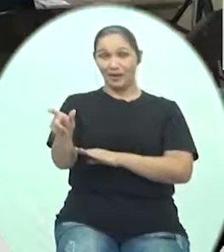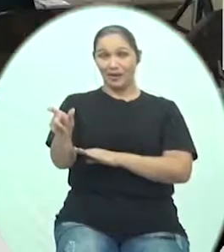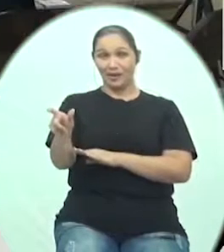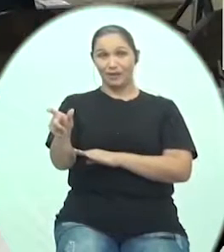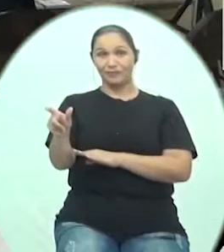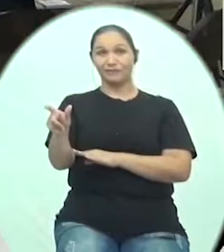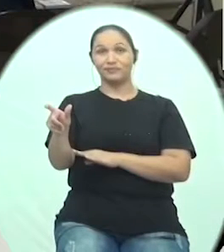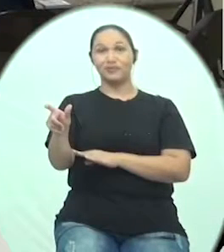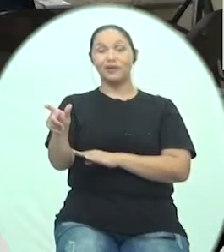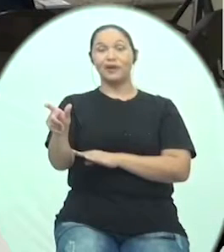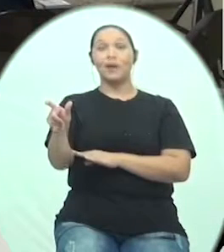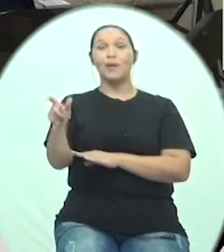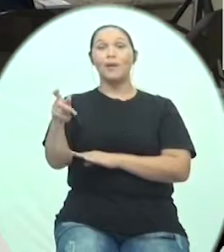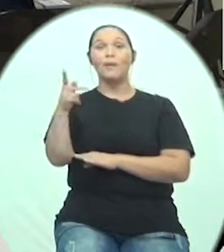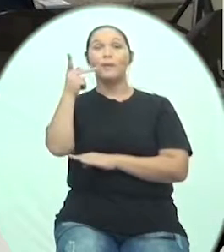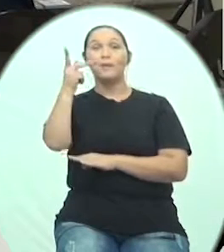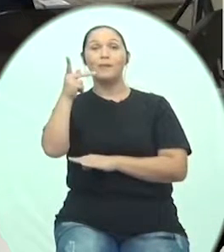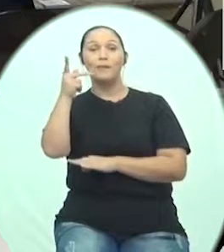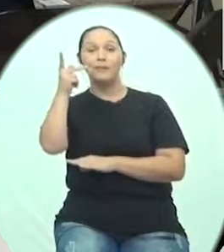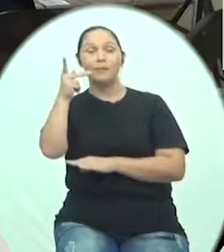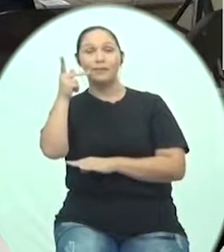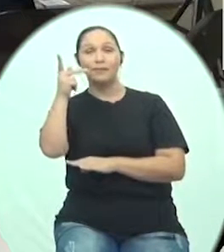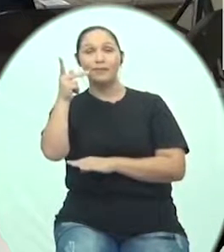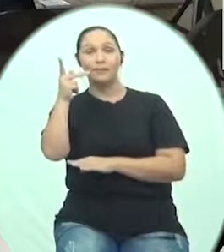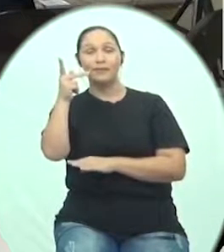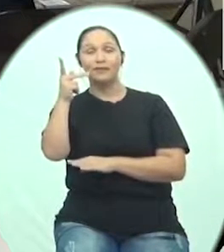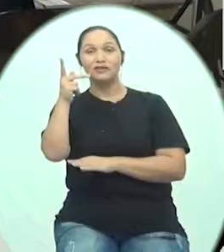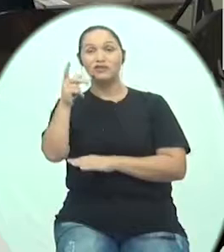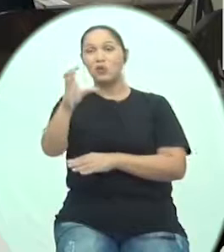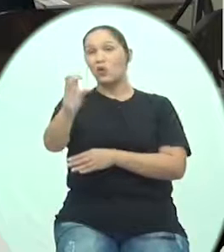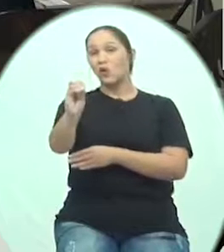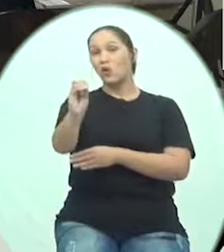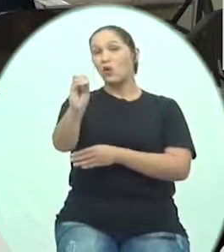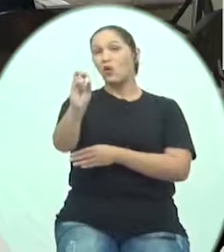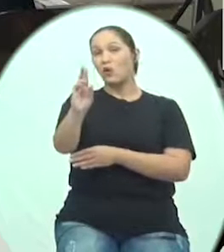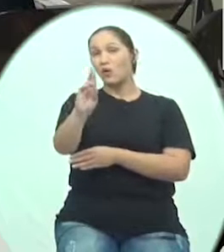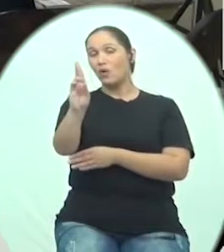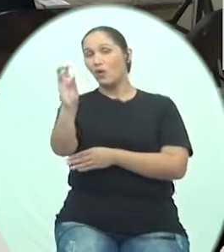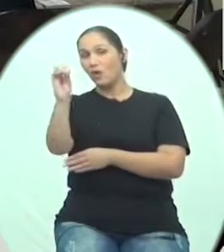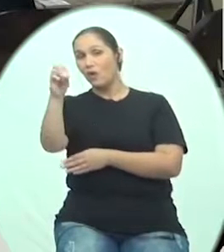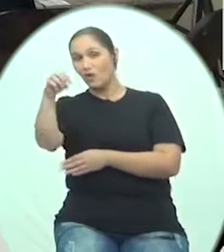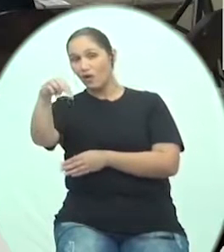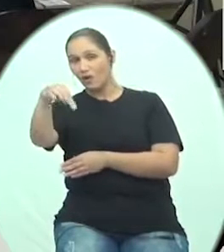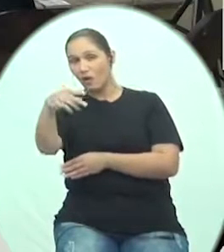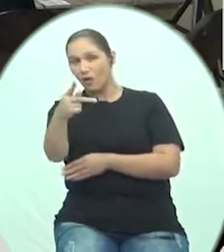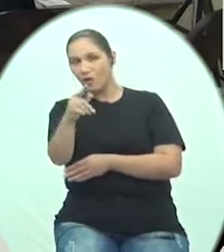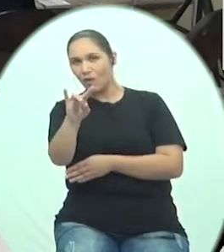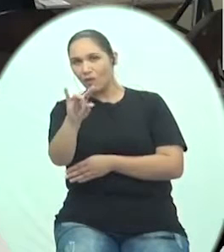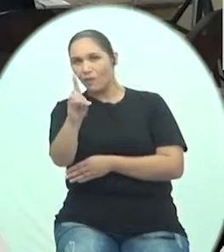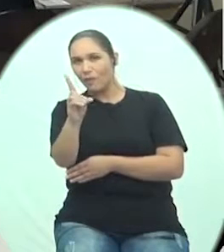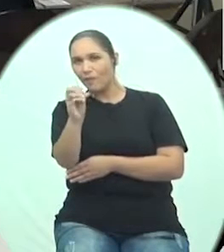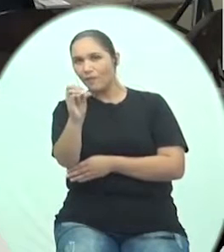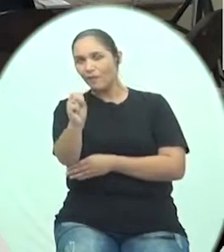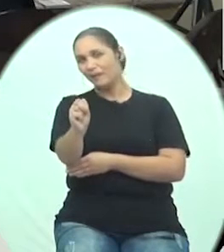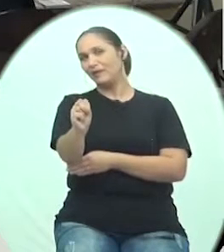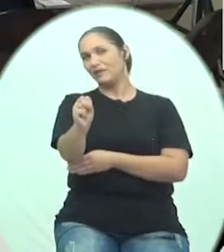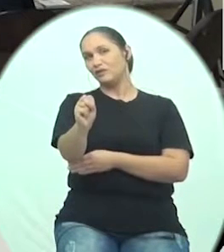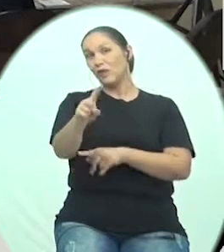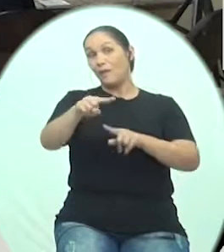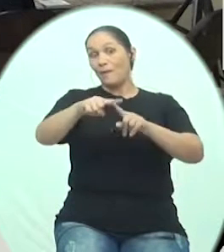precisamos eh que uma geração essa geração dos nossos jovens comprometido com